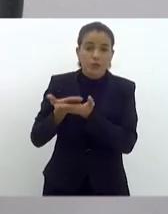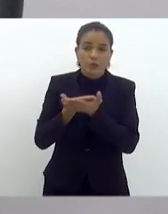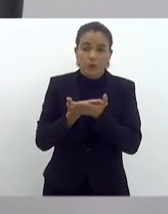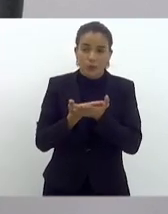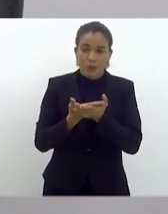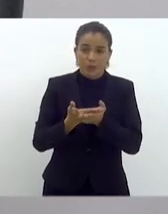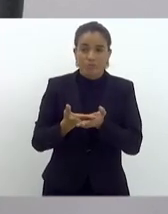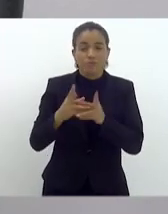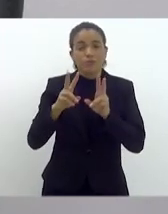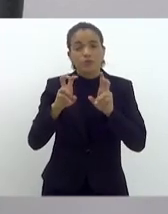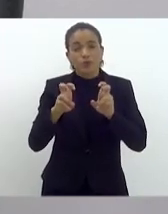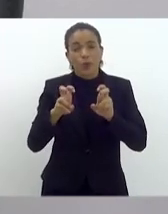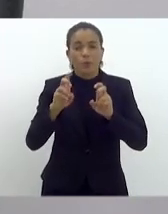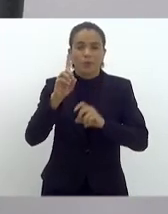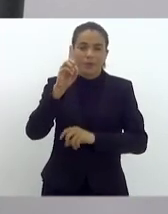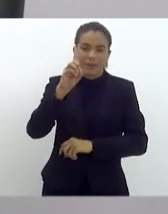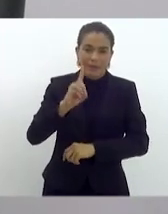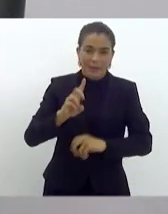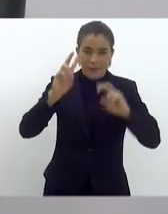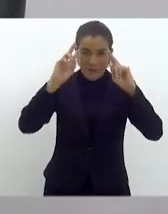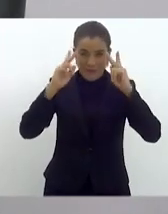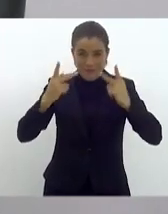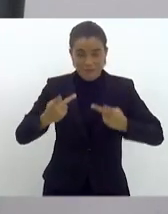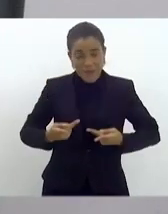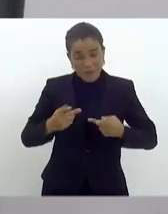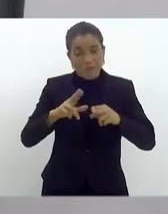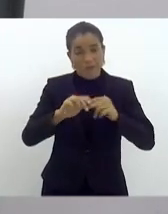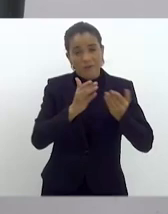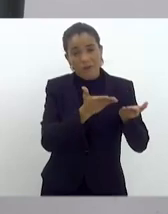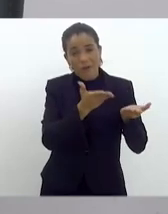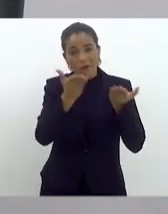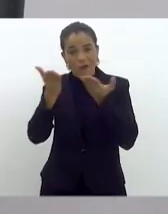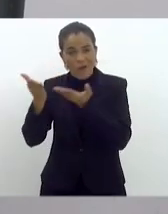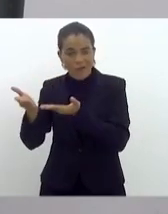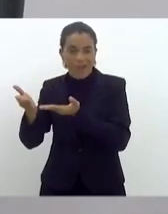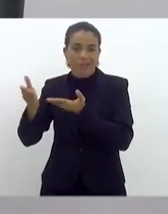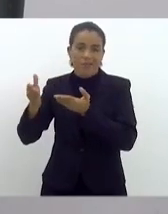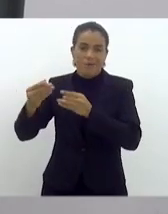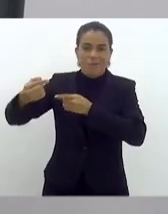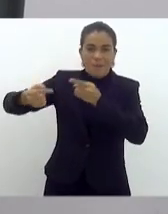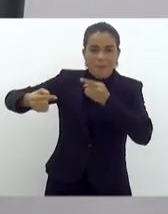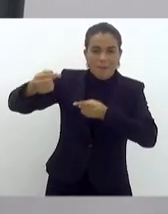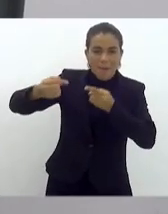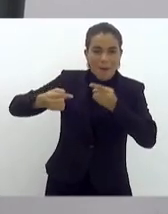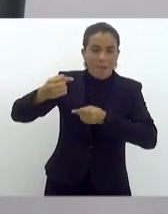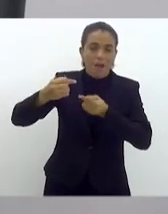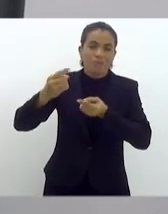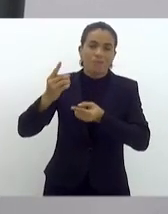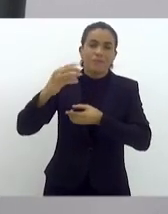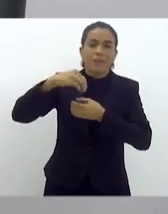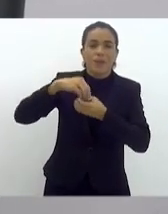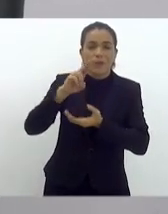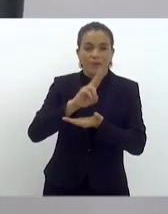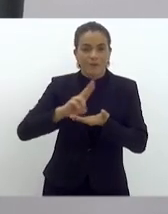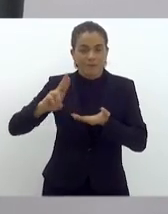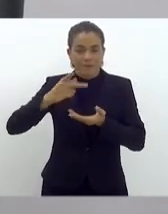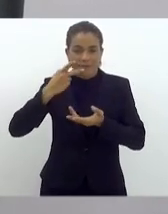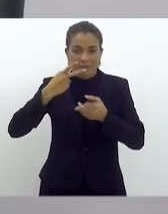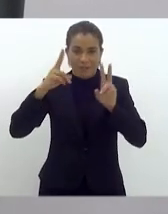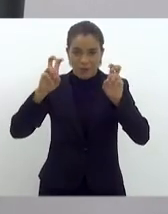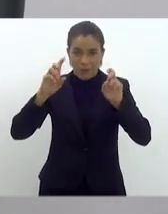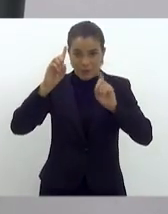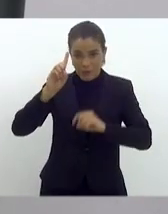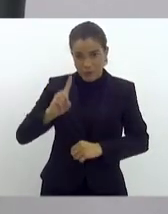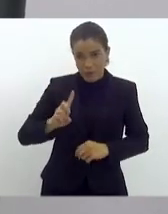aqui dos Direitos Humanos então foi convidada a participar de um debate numa universidade para tratar dessa questão